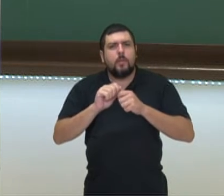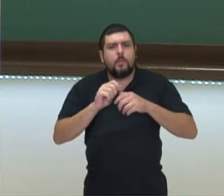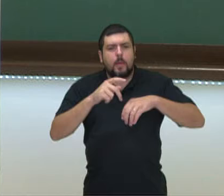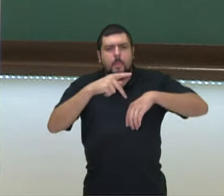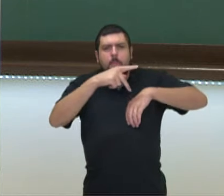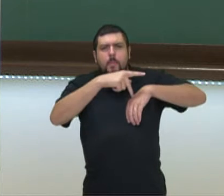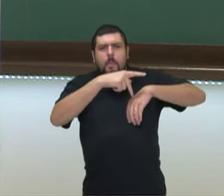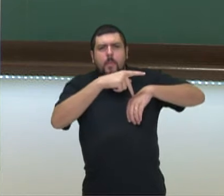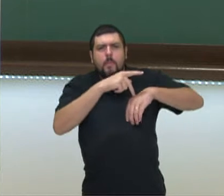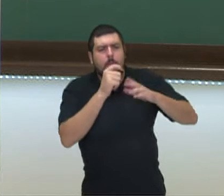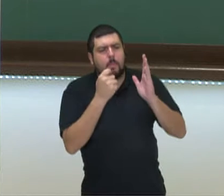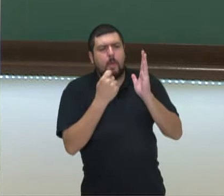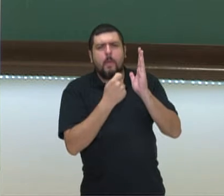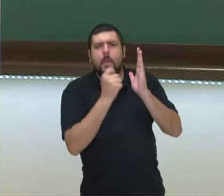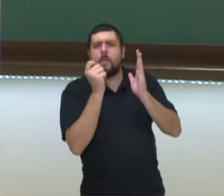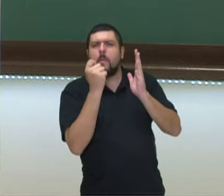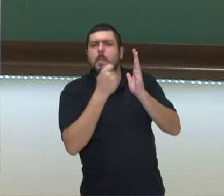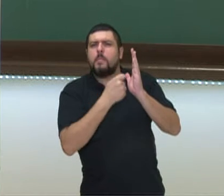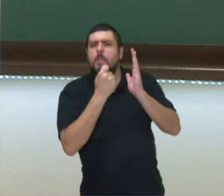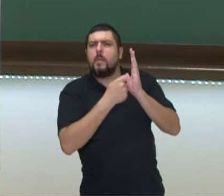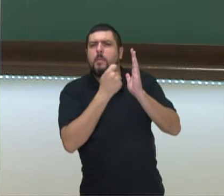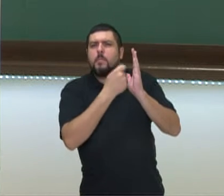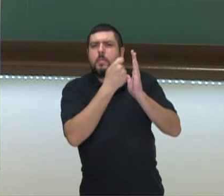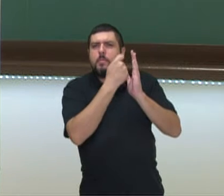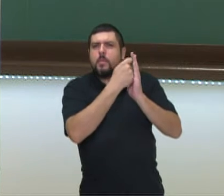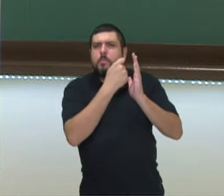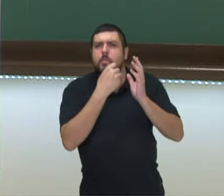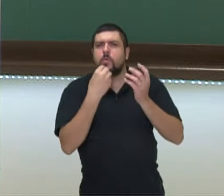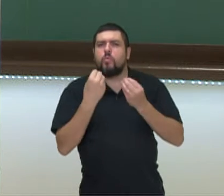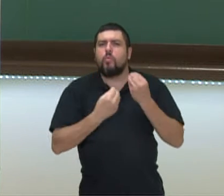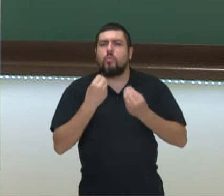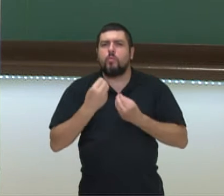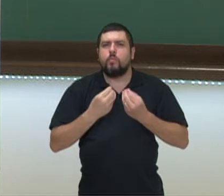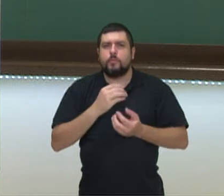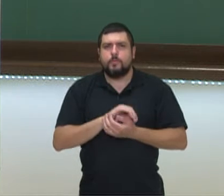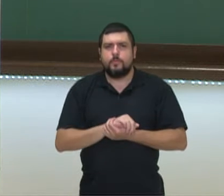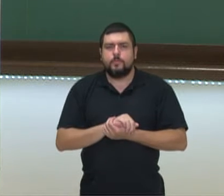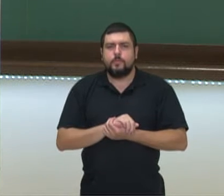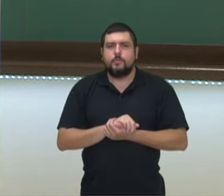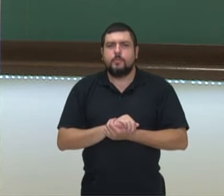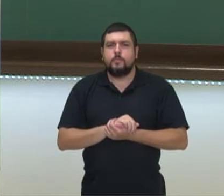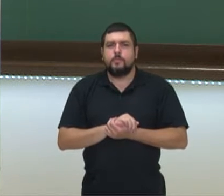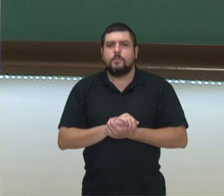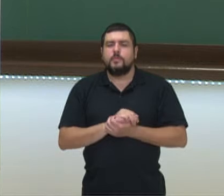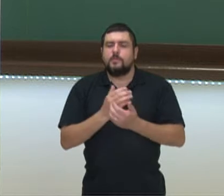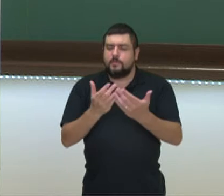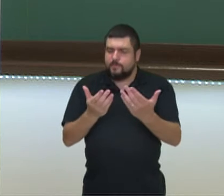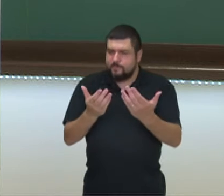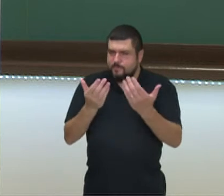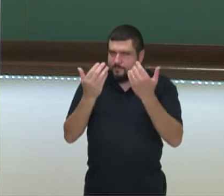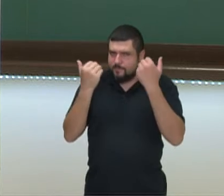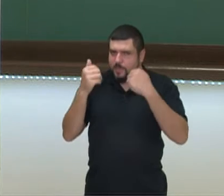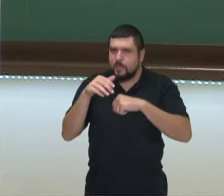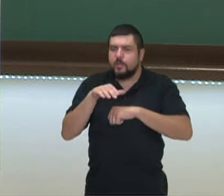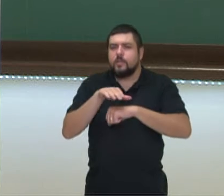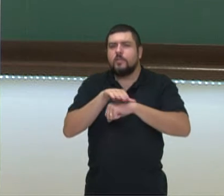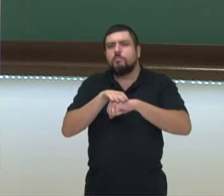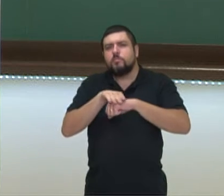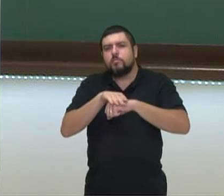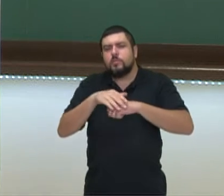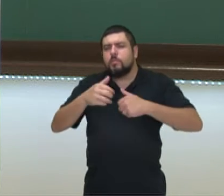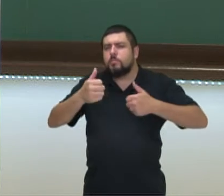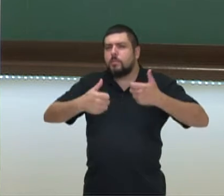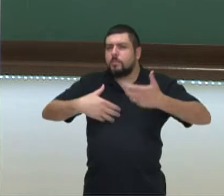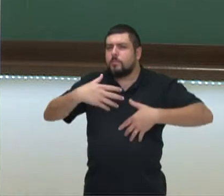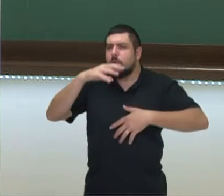gravações nas paredes das cavernas, né? Então, convido você a vir discutir comigo esse